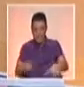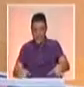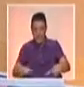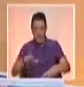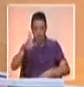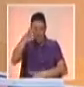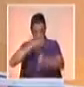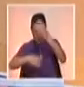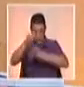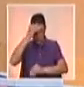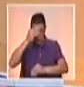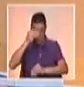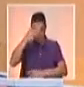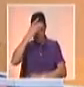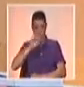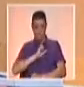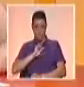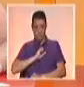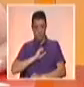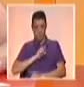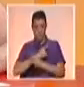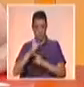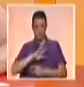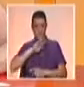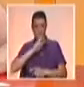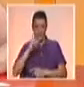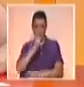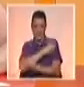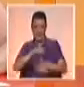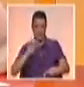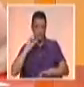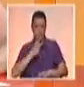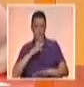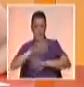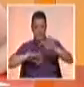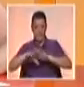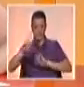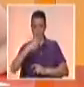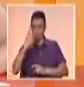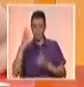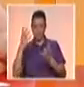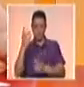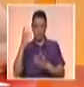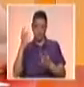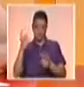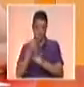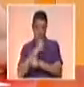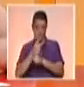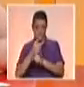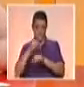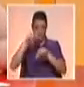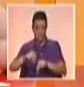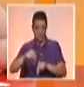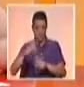irem aprendendo... Na minha opinião pessoal, e não sou mãe de crianças surdas, é fazer as duas coisas. É pôr as crianças nesse tipo